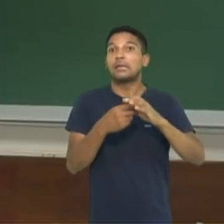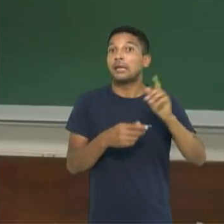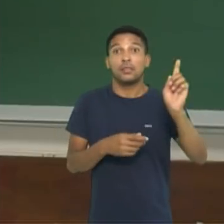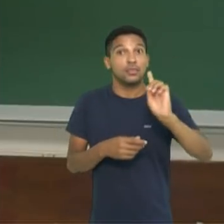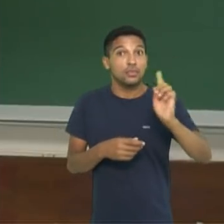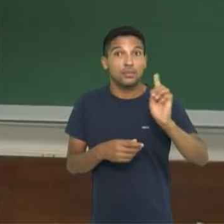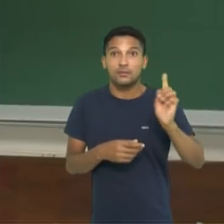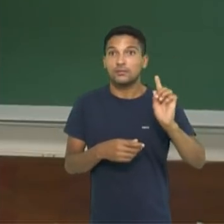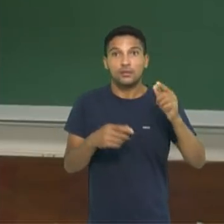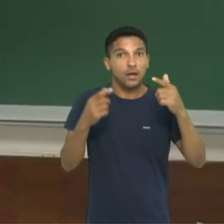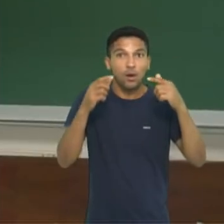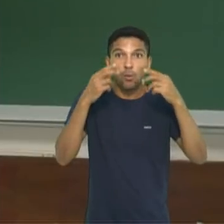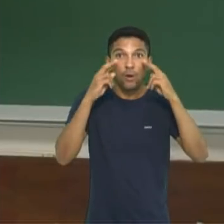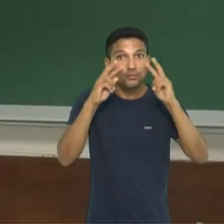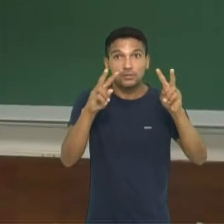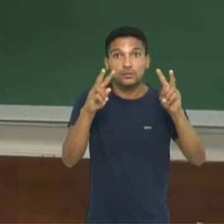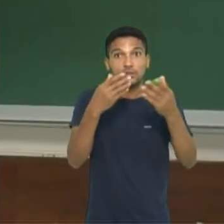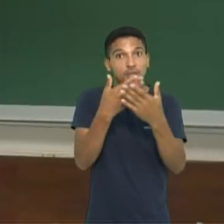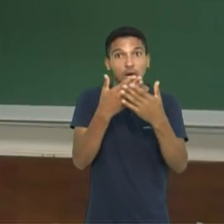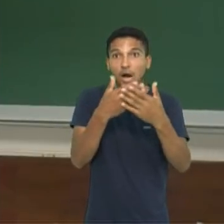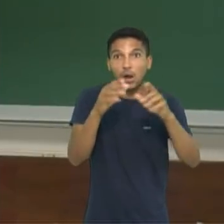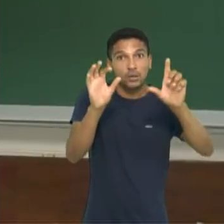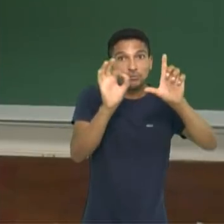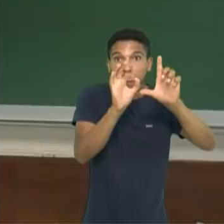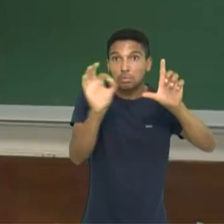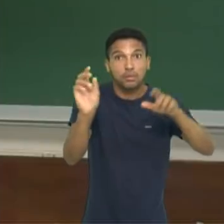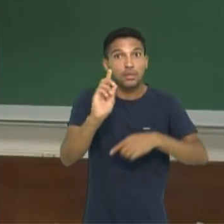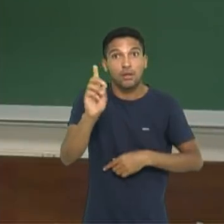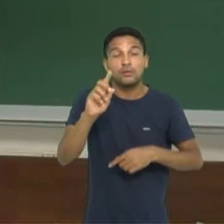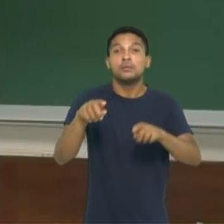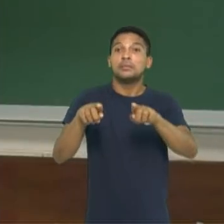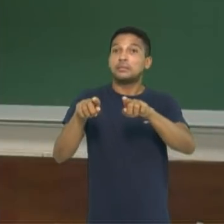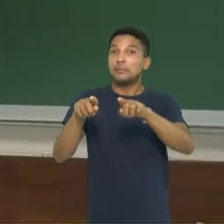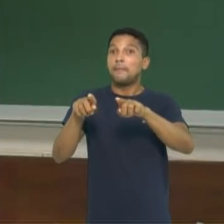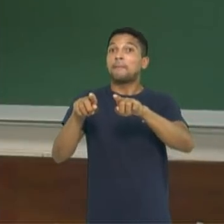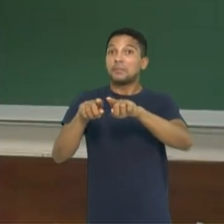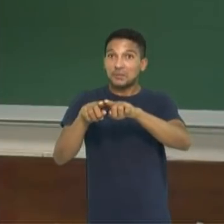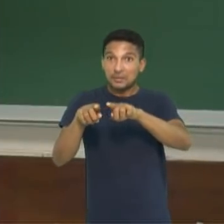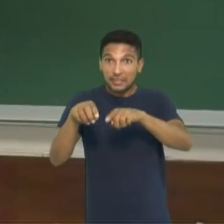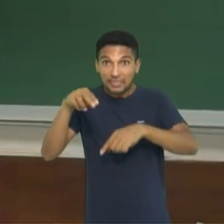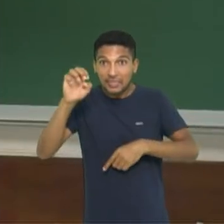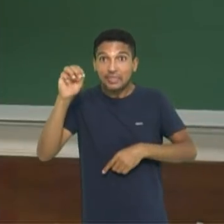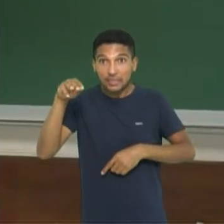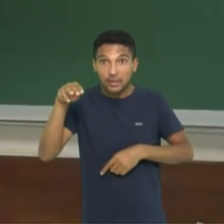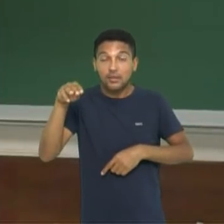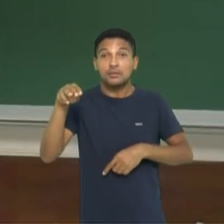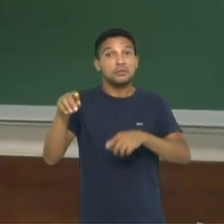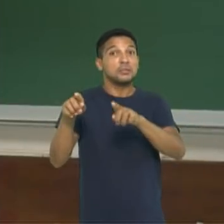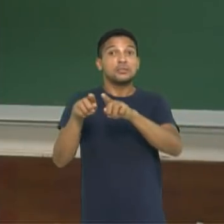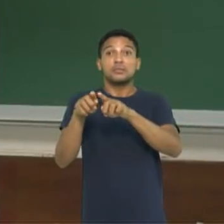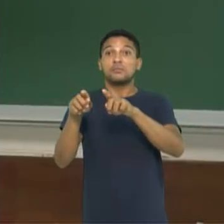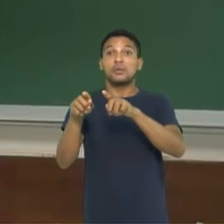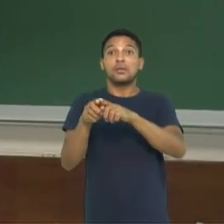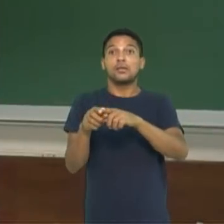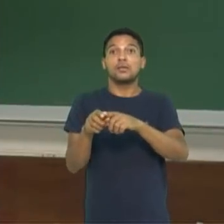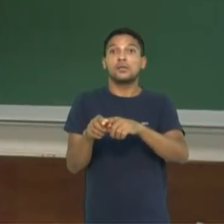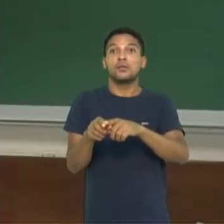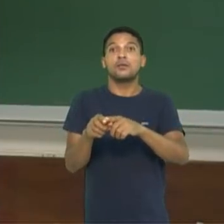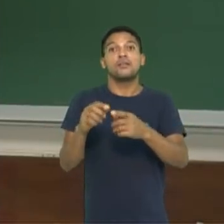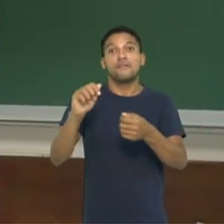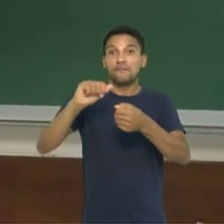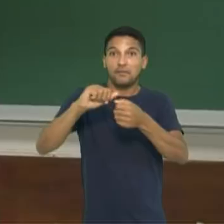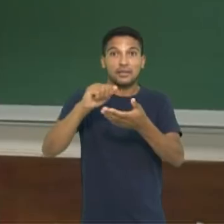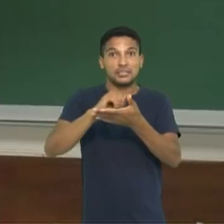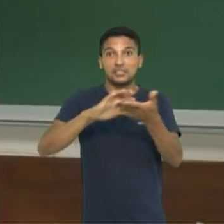abstenções aí, duas ausências, né? Não fazem uma coisa nem outra. Então, nem também é considerada conjunção coordenativa